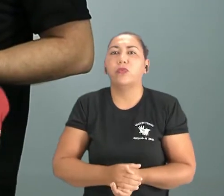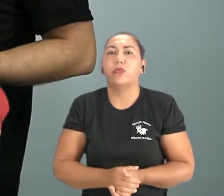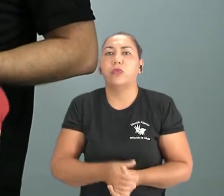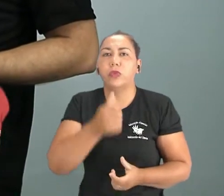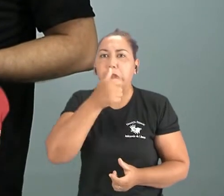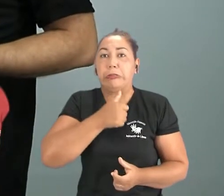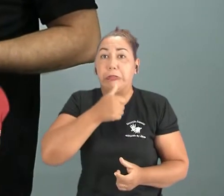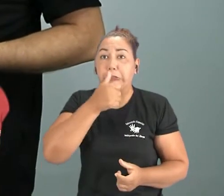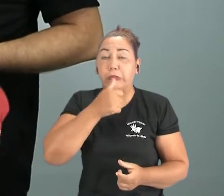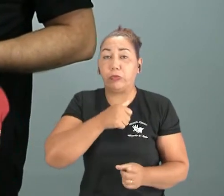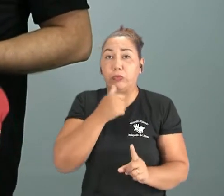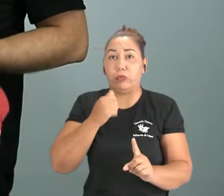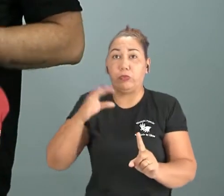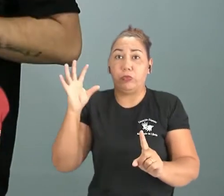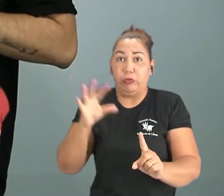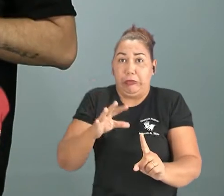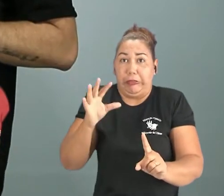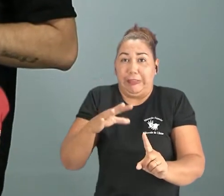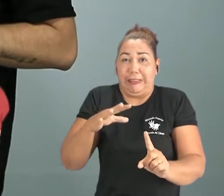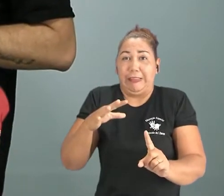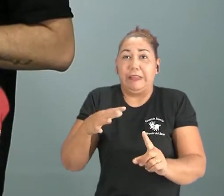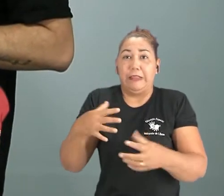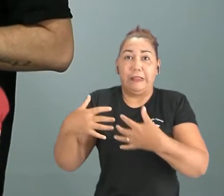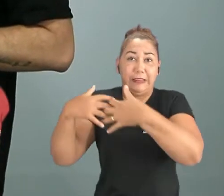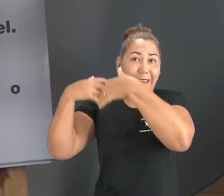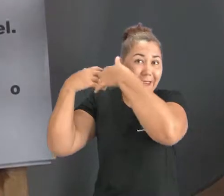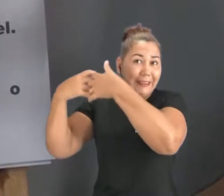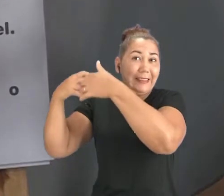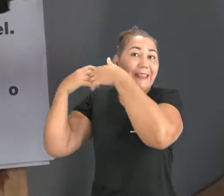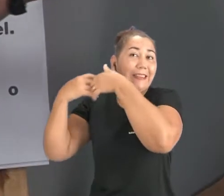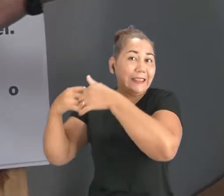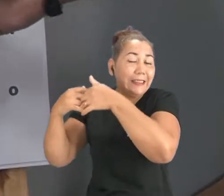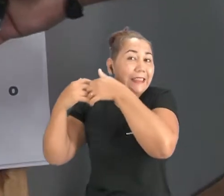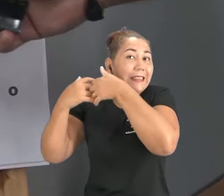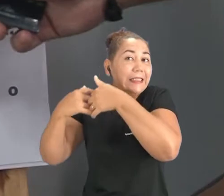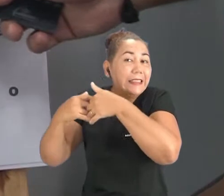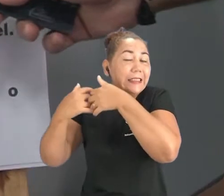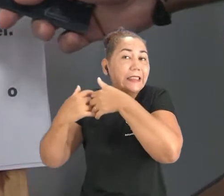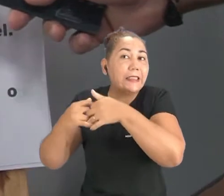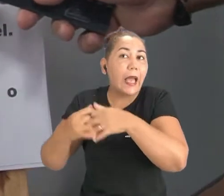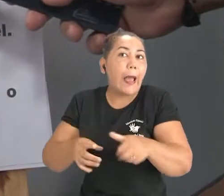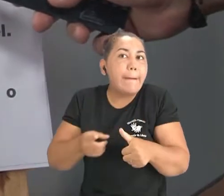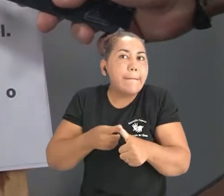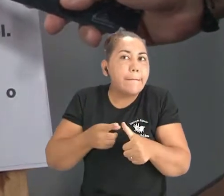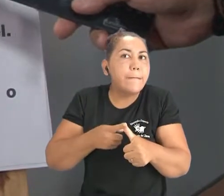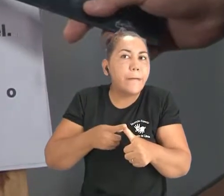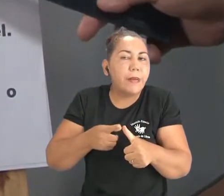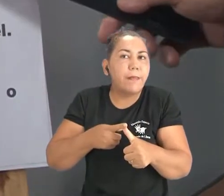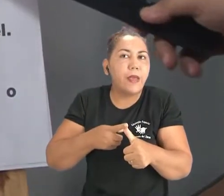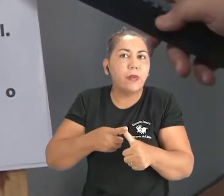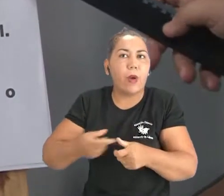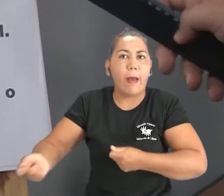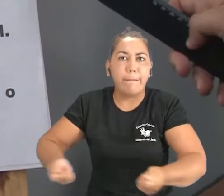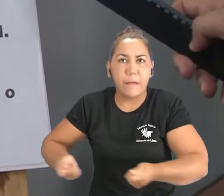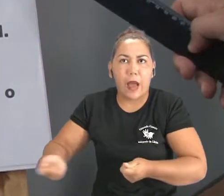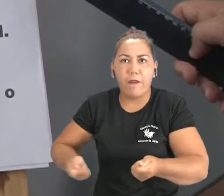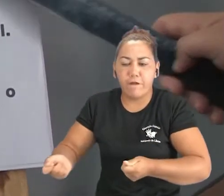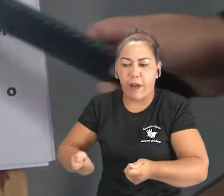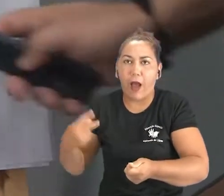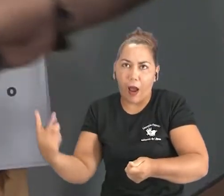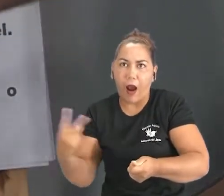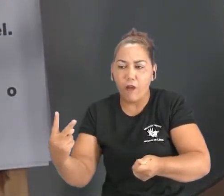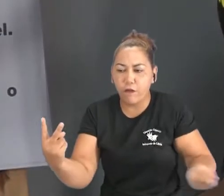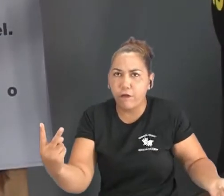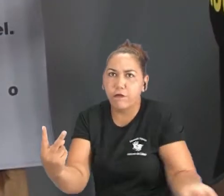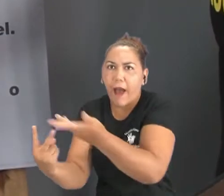Primeiro vamos observar aqui ó é complicado segundo ele primeiro tem que jogar uma peneira no redemoinho